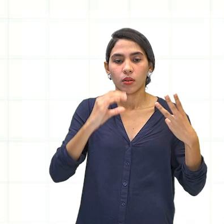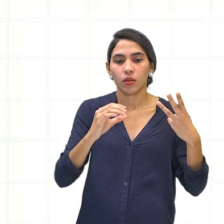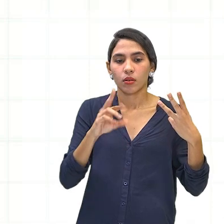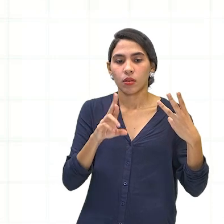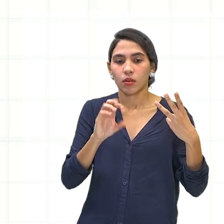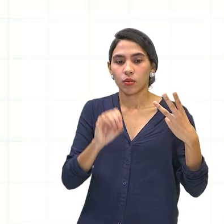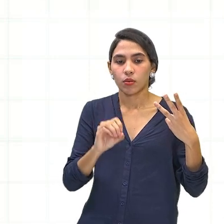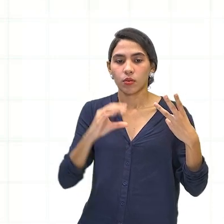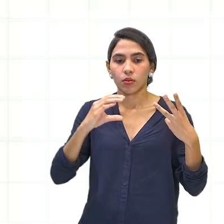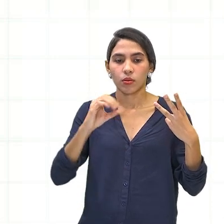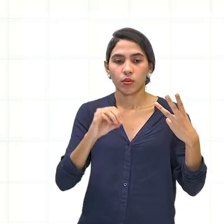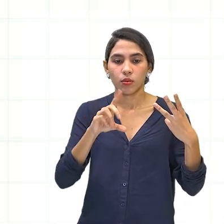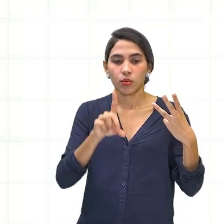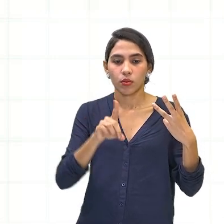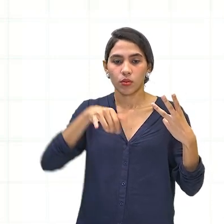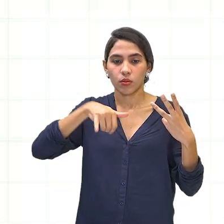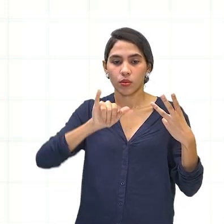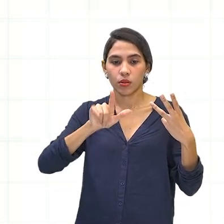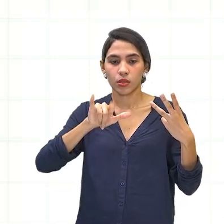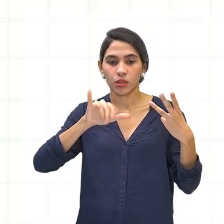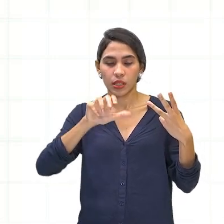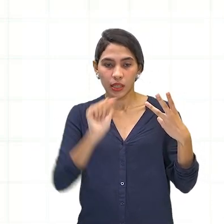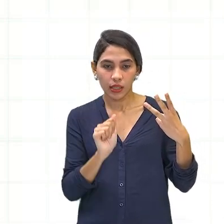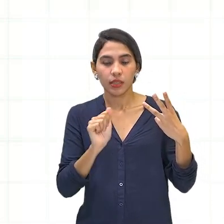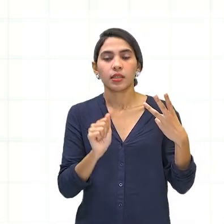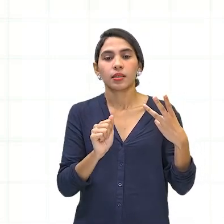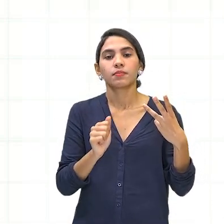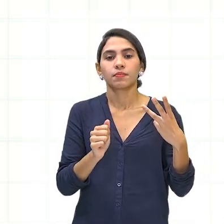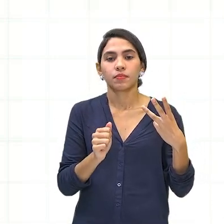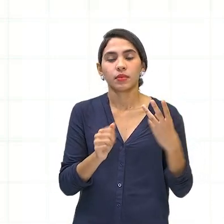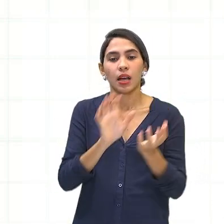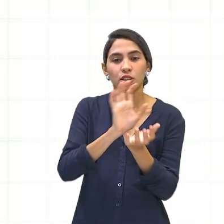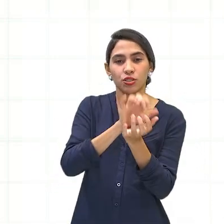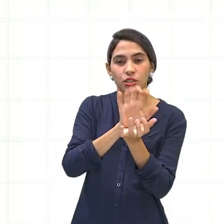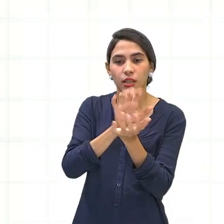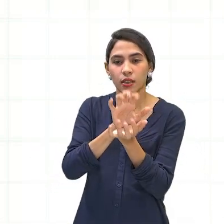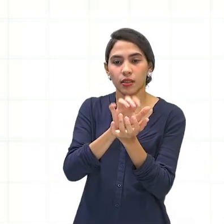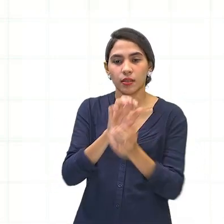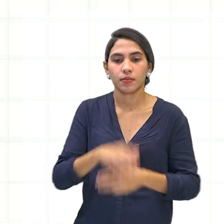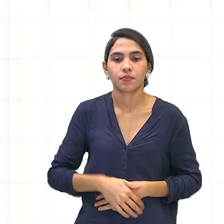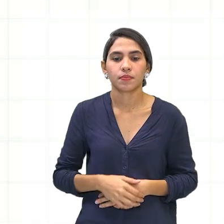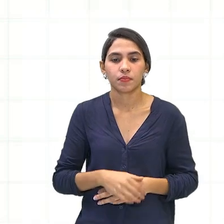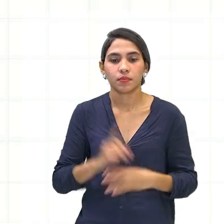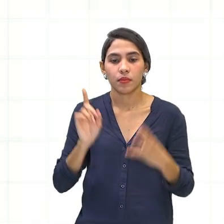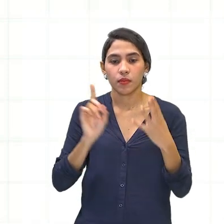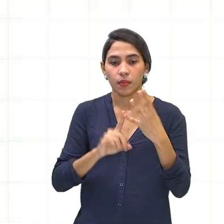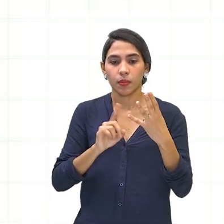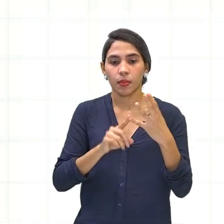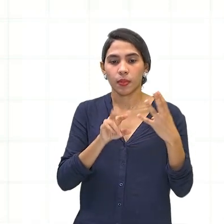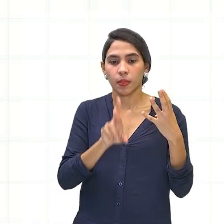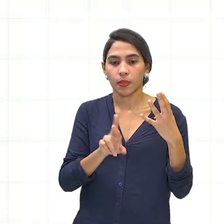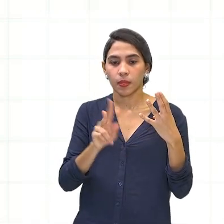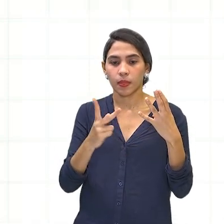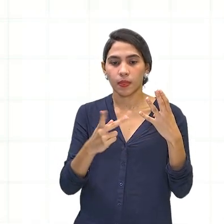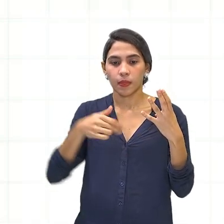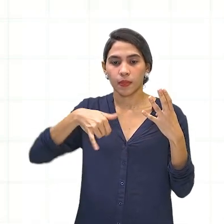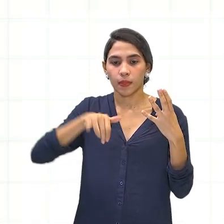desse jacaré, a gente vai ter os jacarés, os crocodilos, os gaviais. E um último grupo, que é o